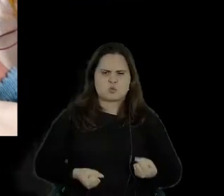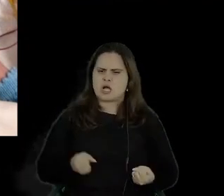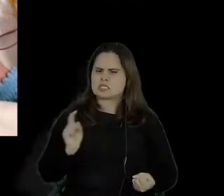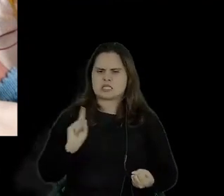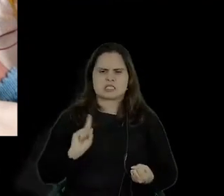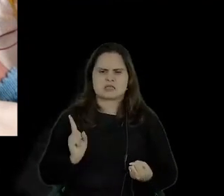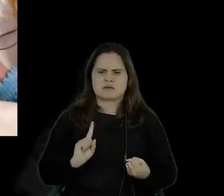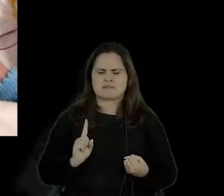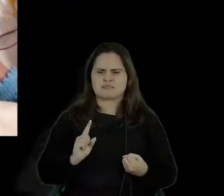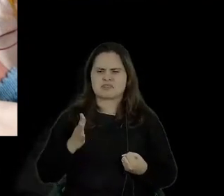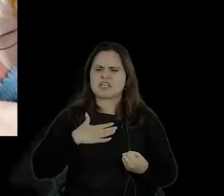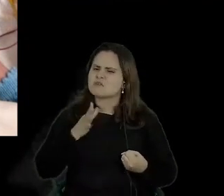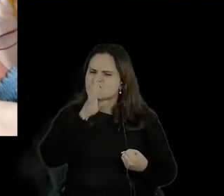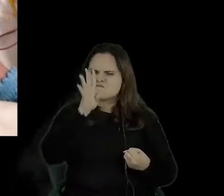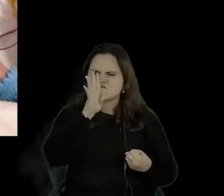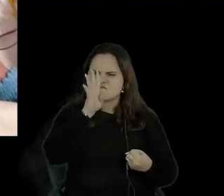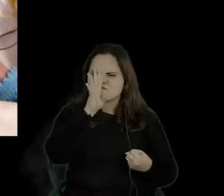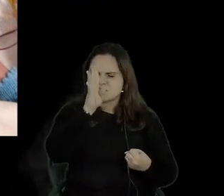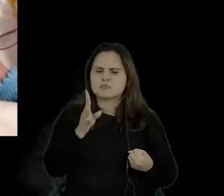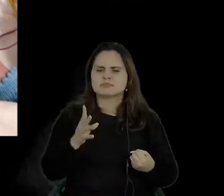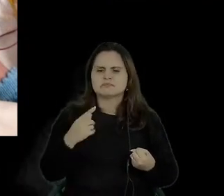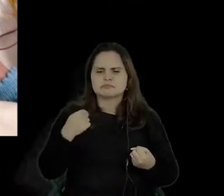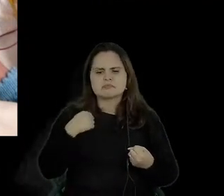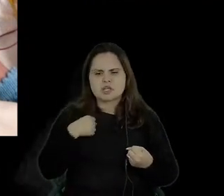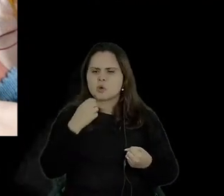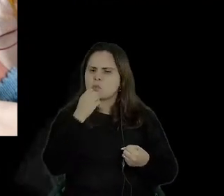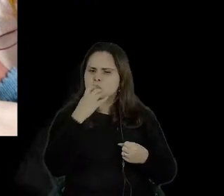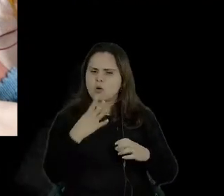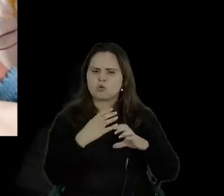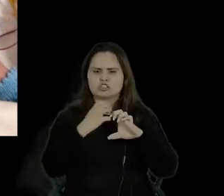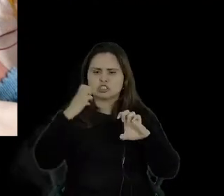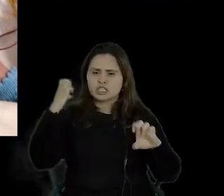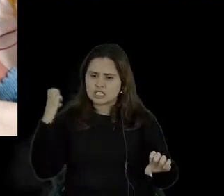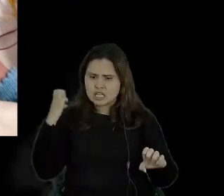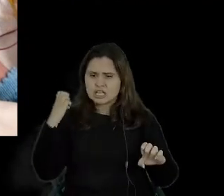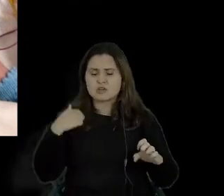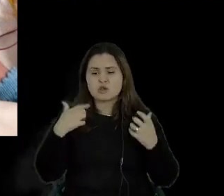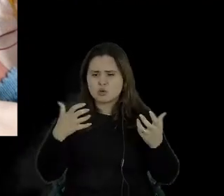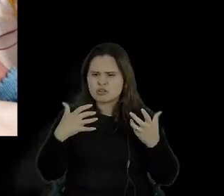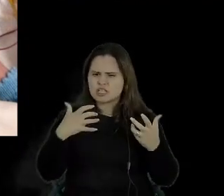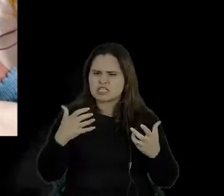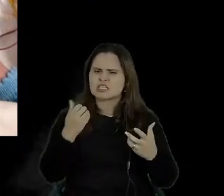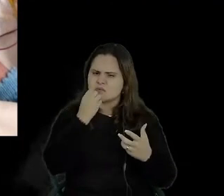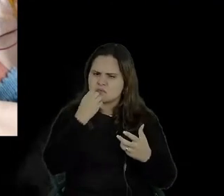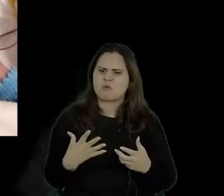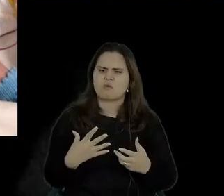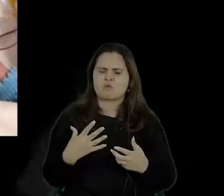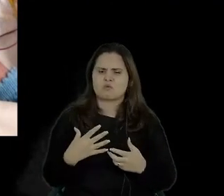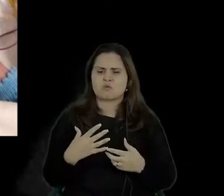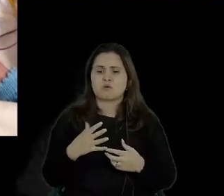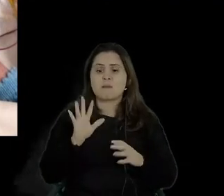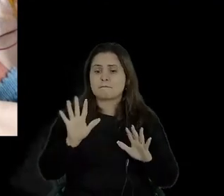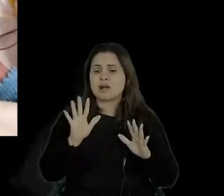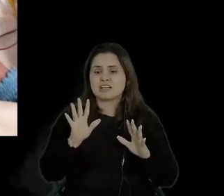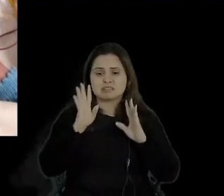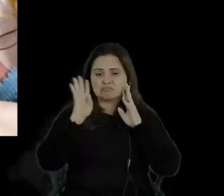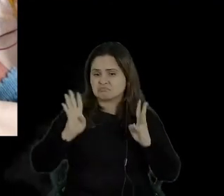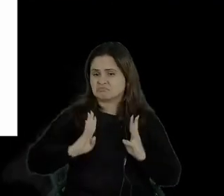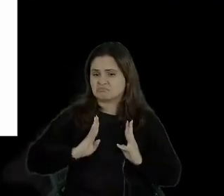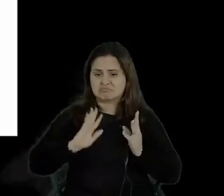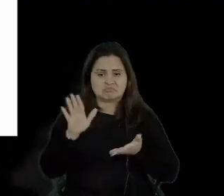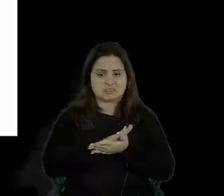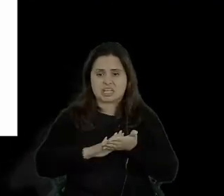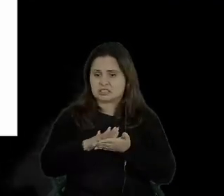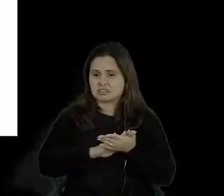sou petulante ao ponto, como um bom engenheiro, de achar que eu conseguiria dar resultado. Só que ninguém quis me ouvir. Próximo.